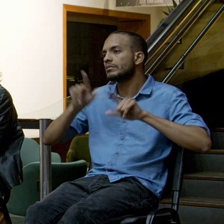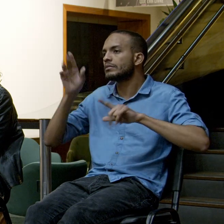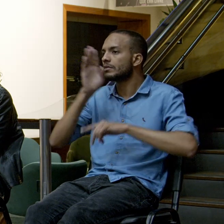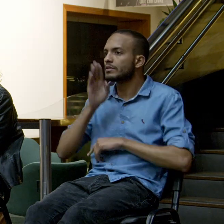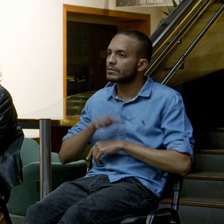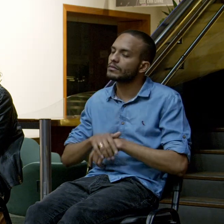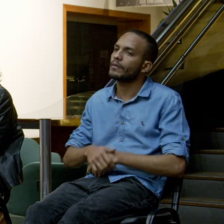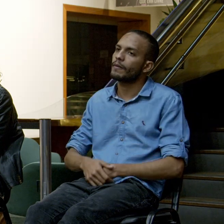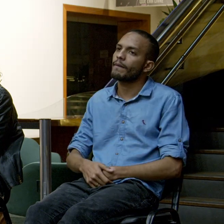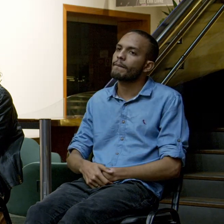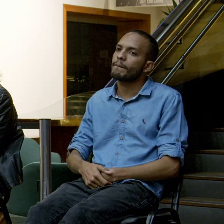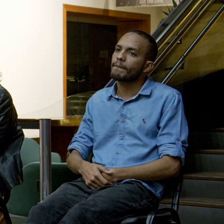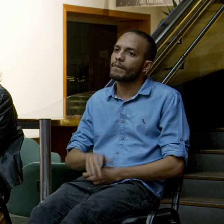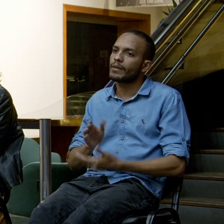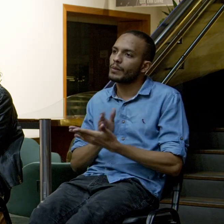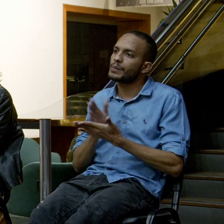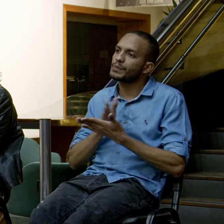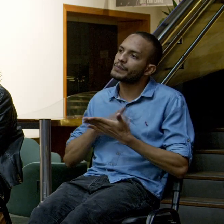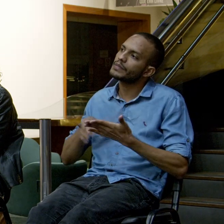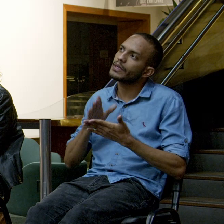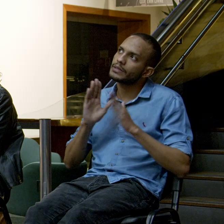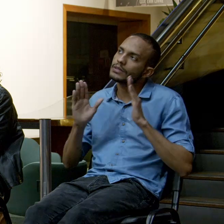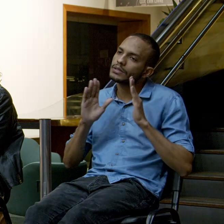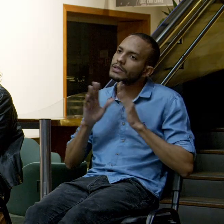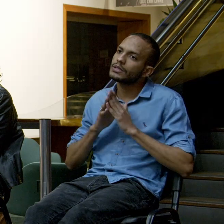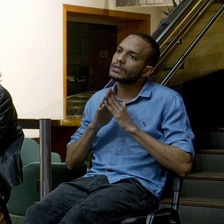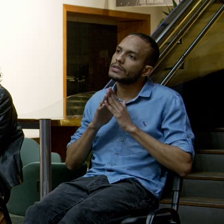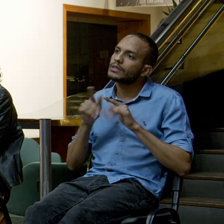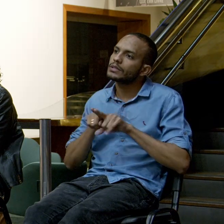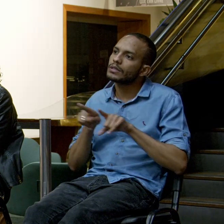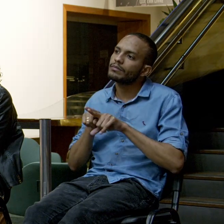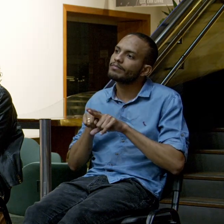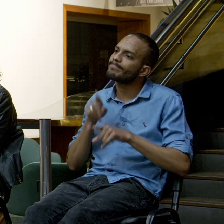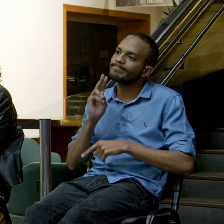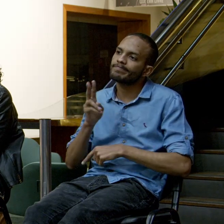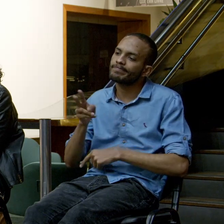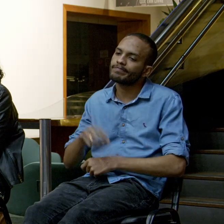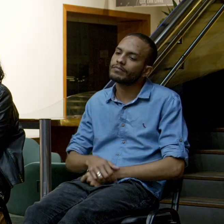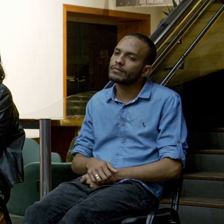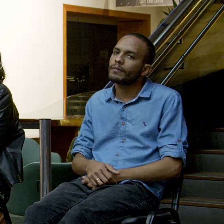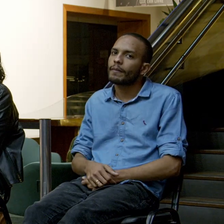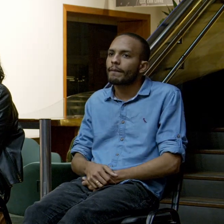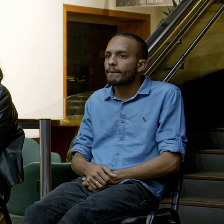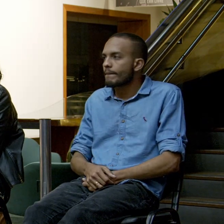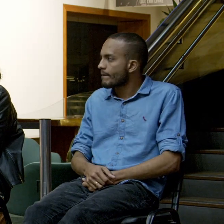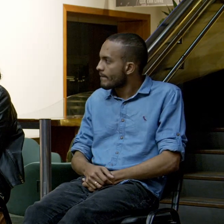engano. Então, acho que algumas coisas ainda são bastante persistentes.